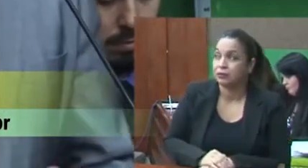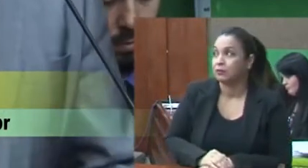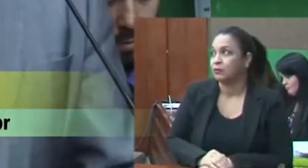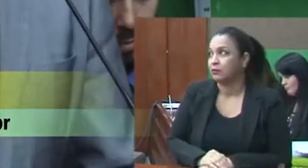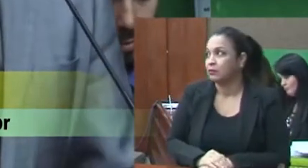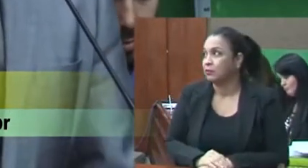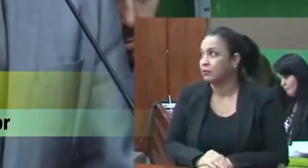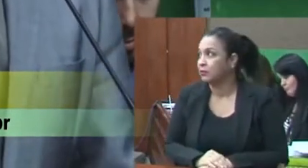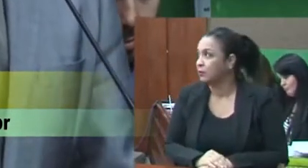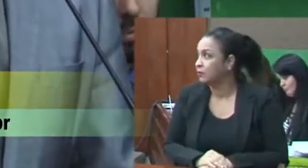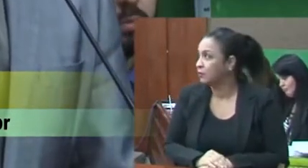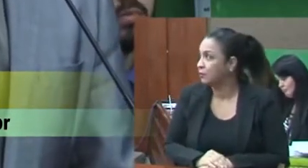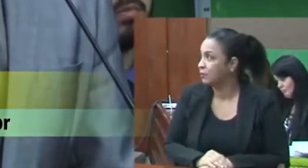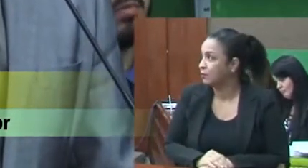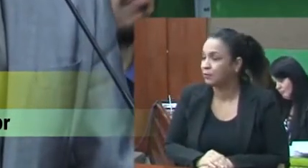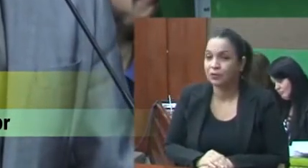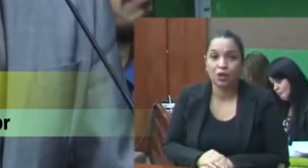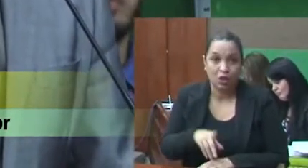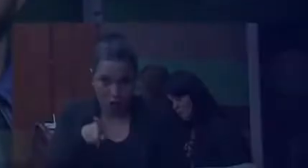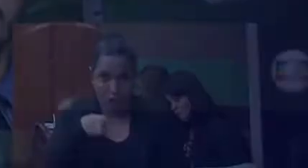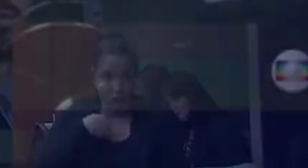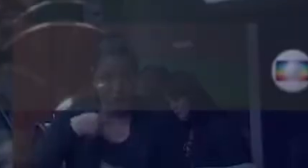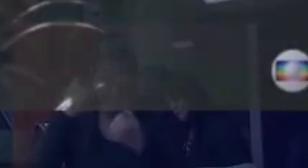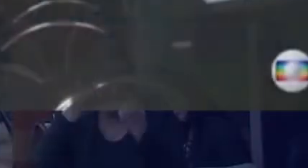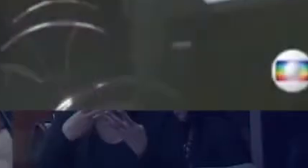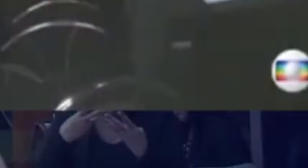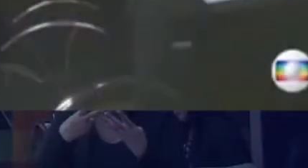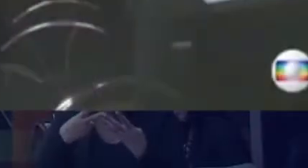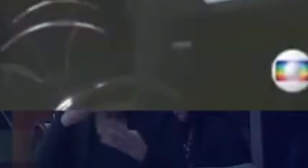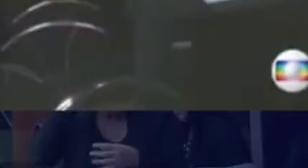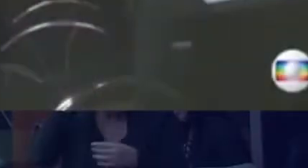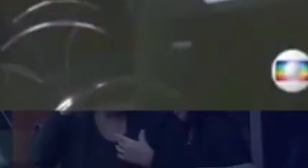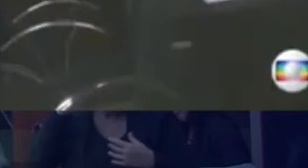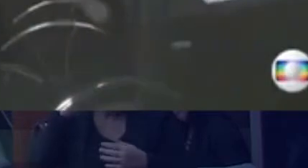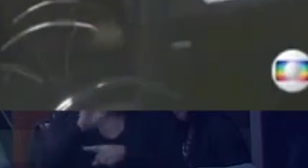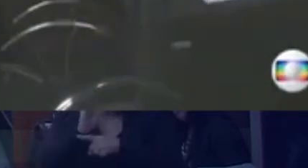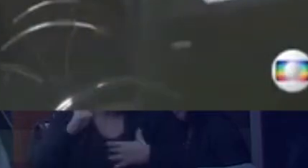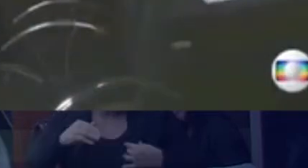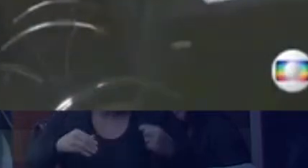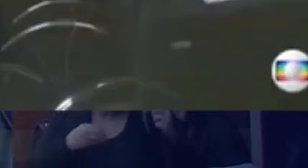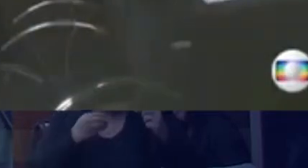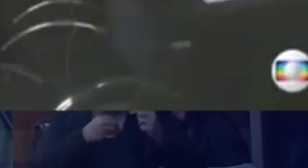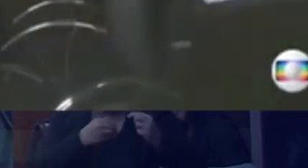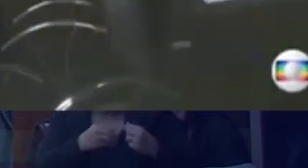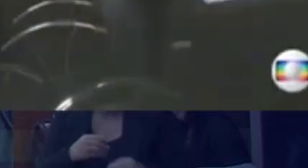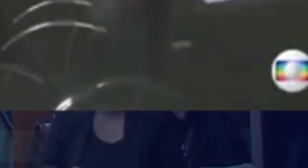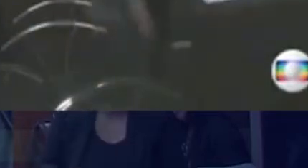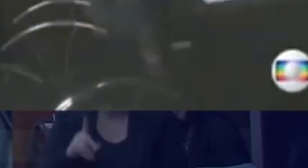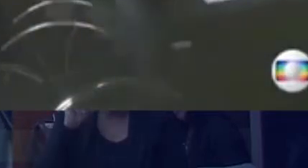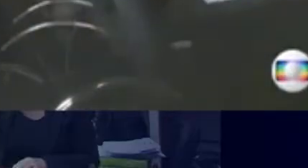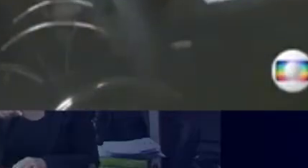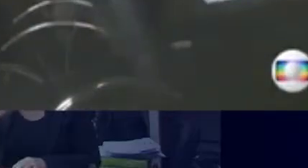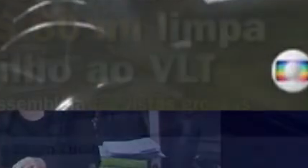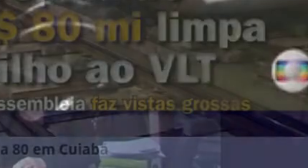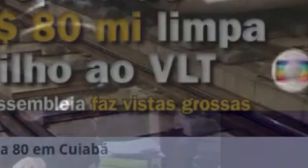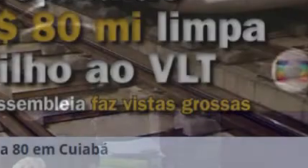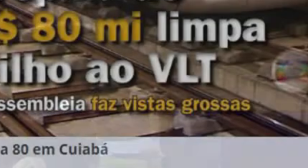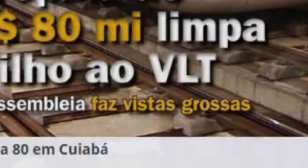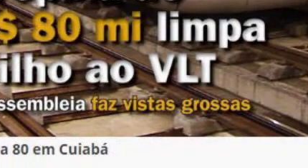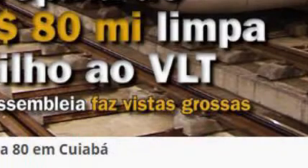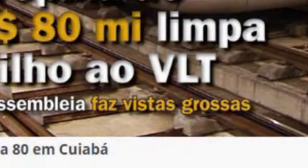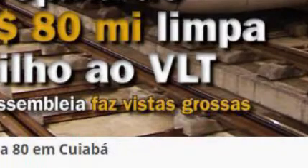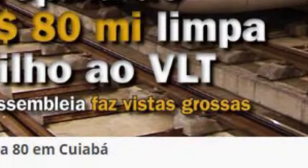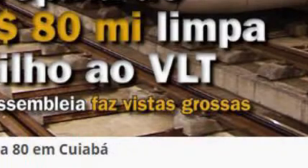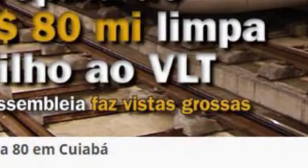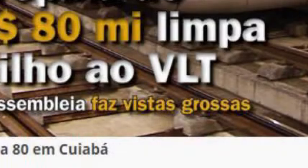Bom, vou explicar por que que não está pronto. Você lembra aquele vídeo do paletó? Propina. É